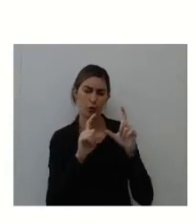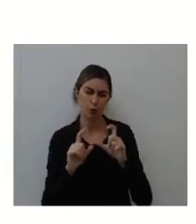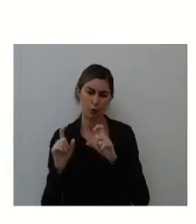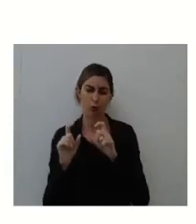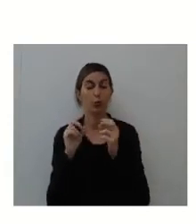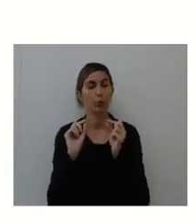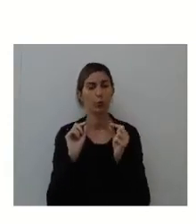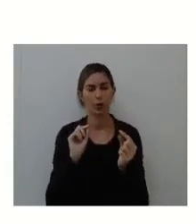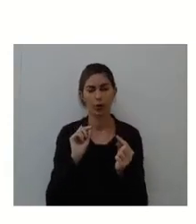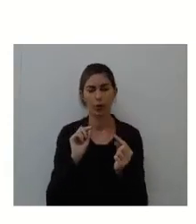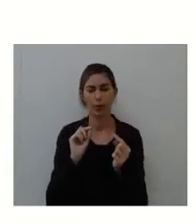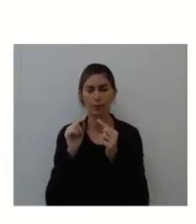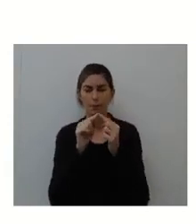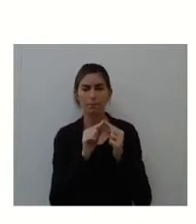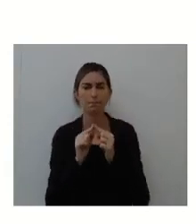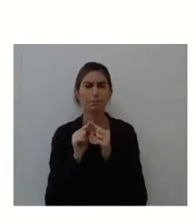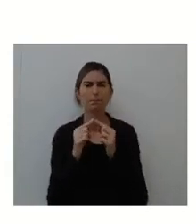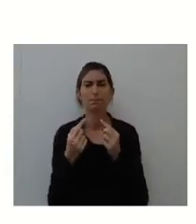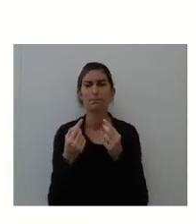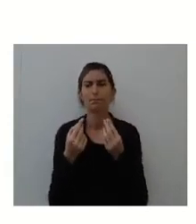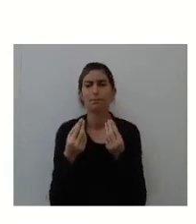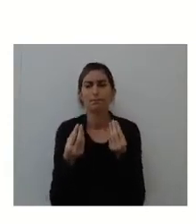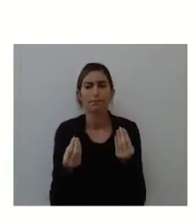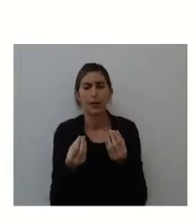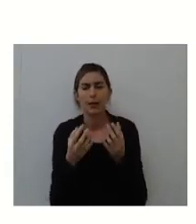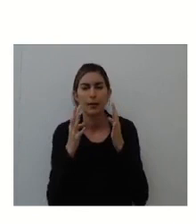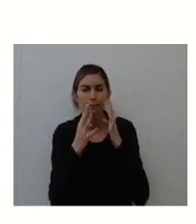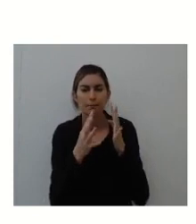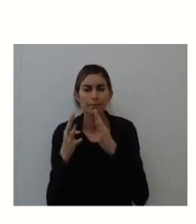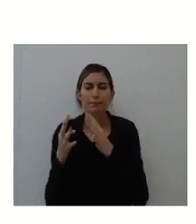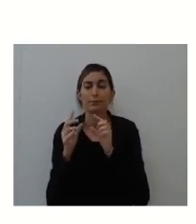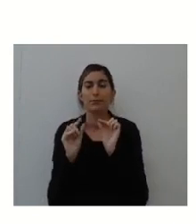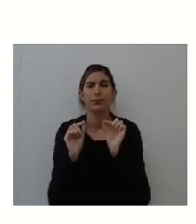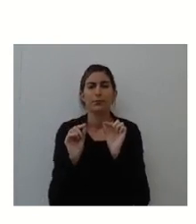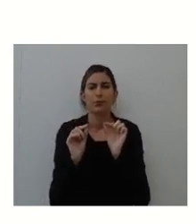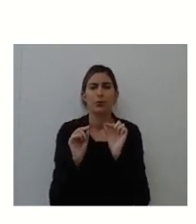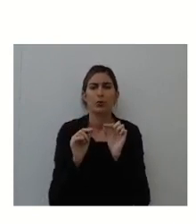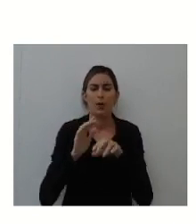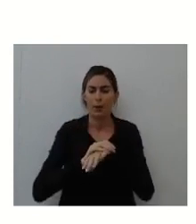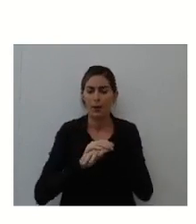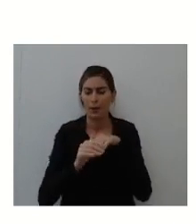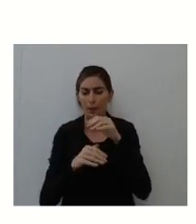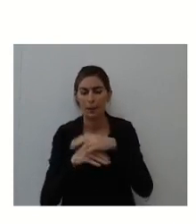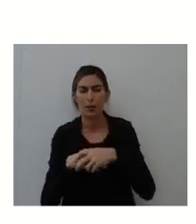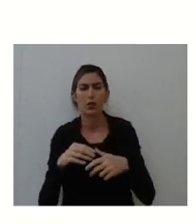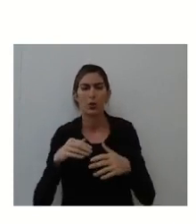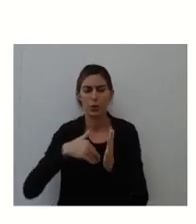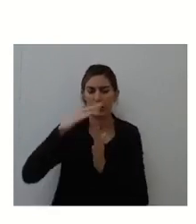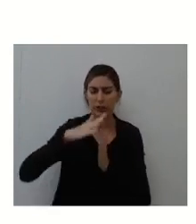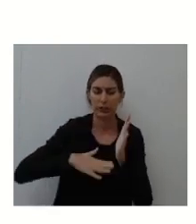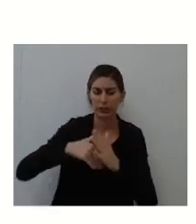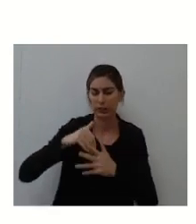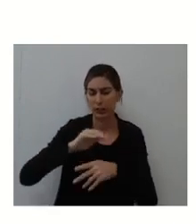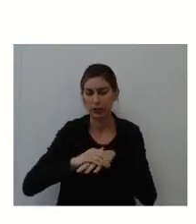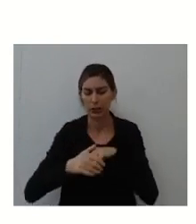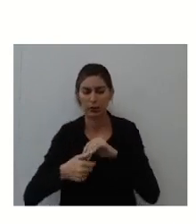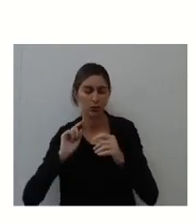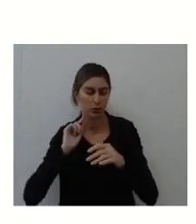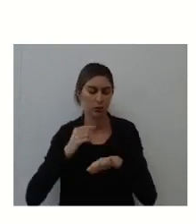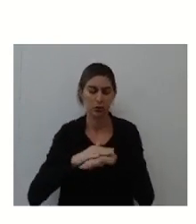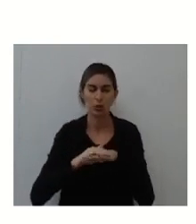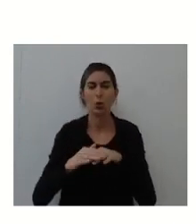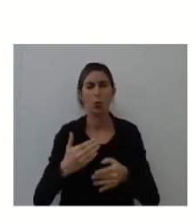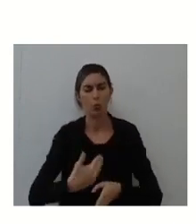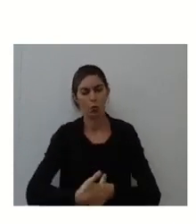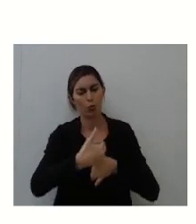elas estão mais atentas, na verdade, às mãos dos meninos meladas de tinta, ao próprio muro